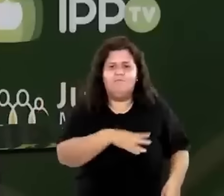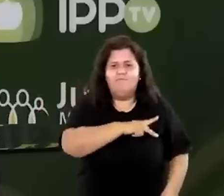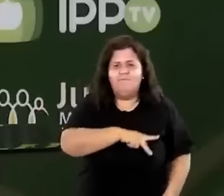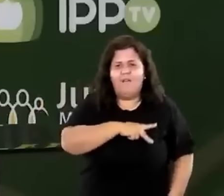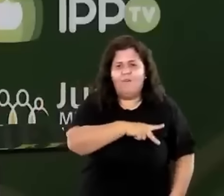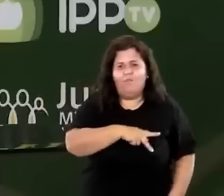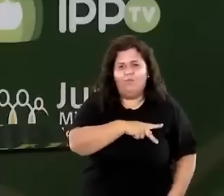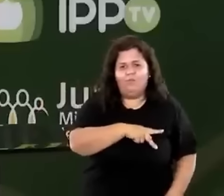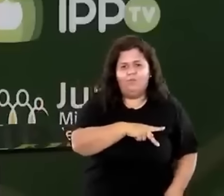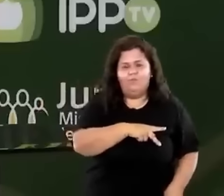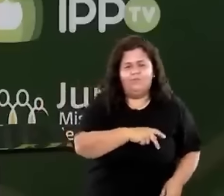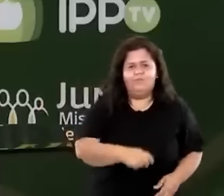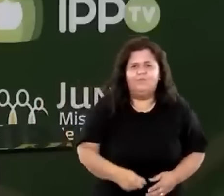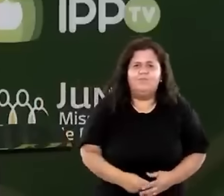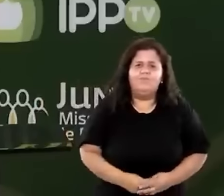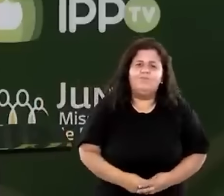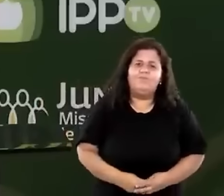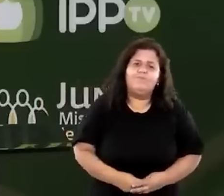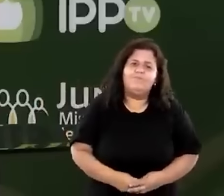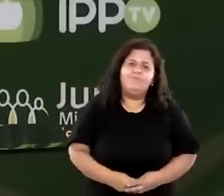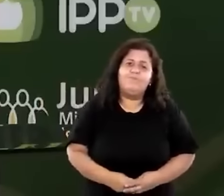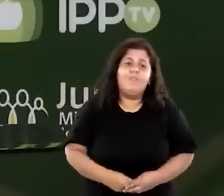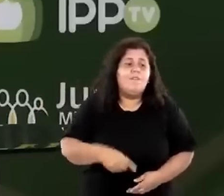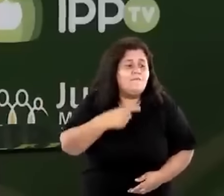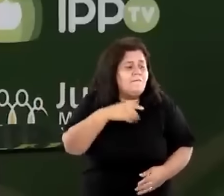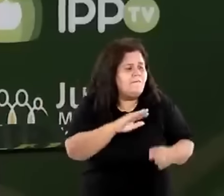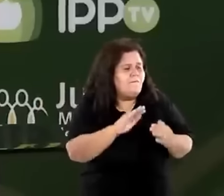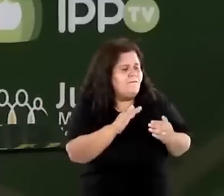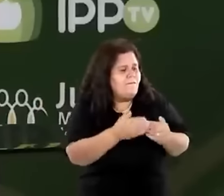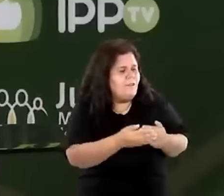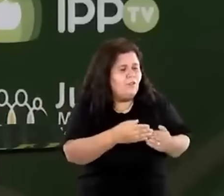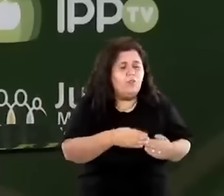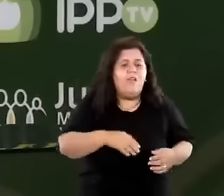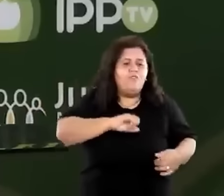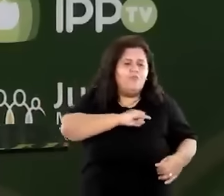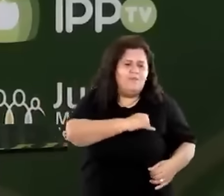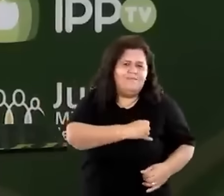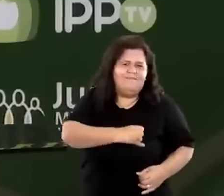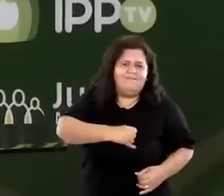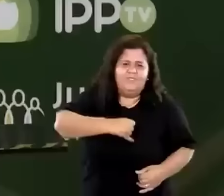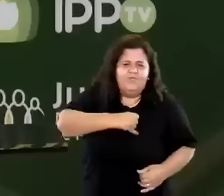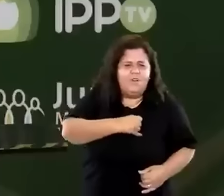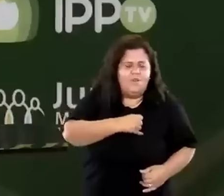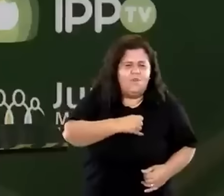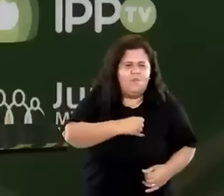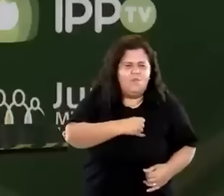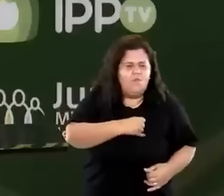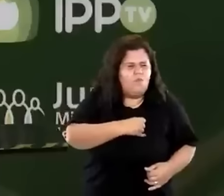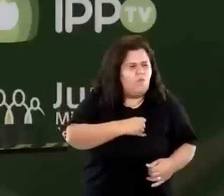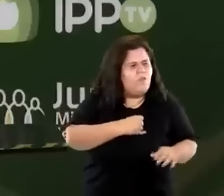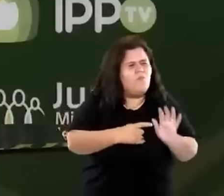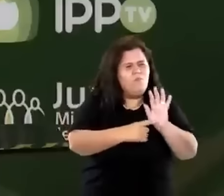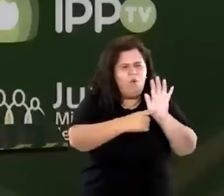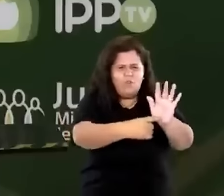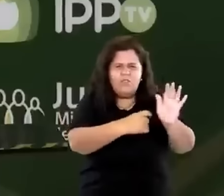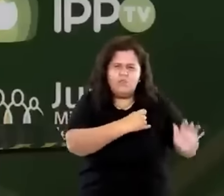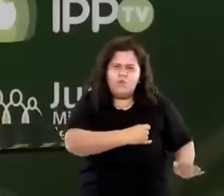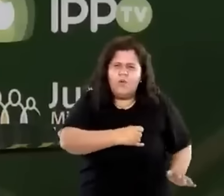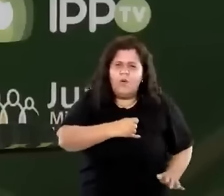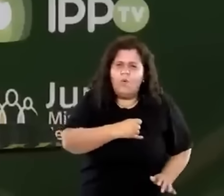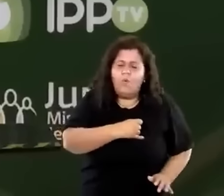tão machucada e ferida fechando para João o último representante do grupo